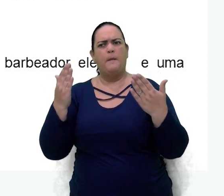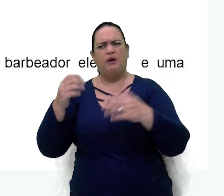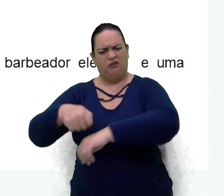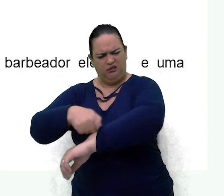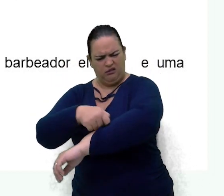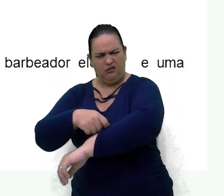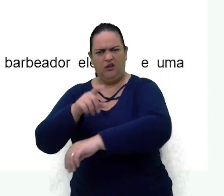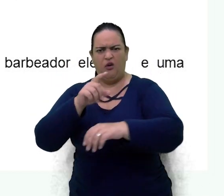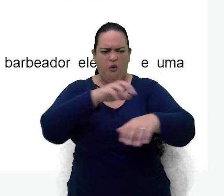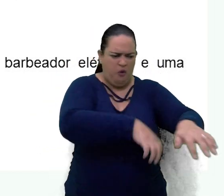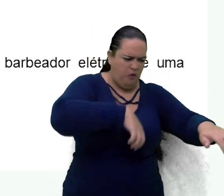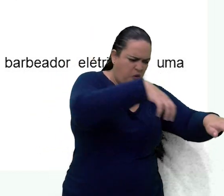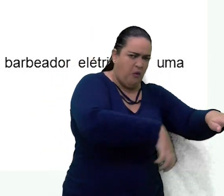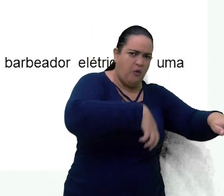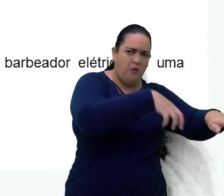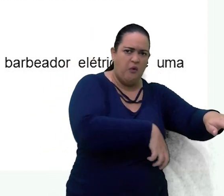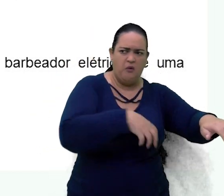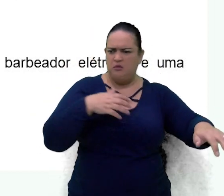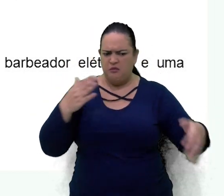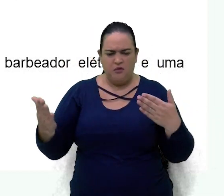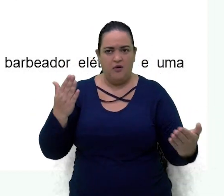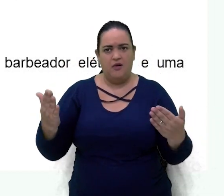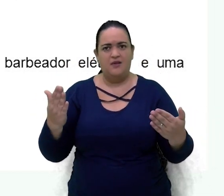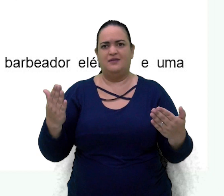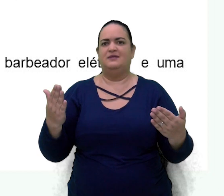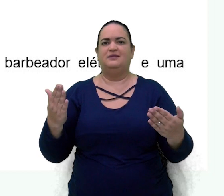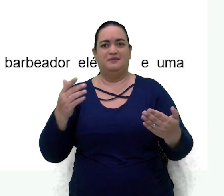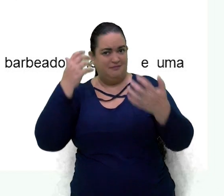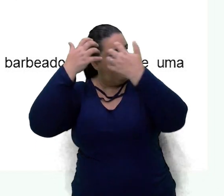verdade? Ele faz analogia a isso mesmo? Reflita sobre essa questão.